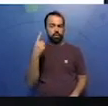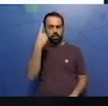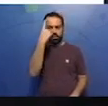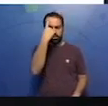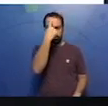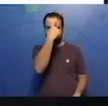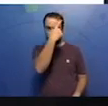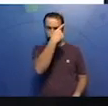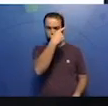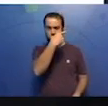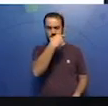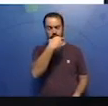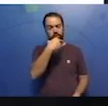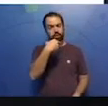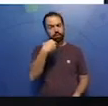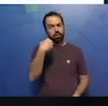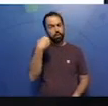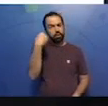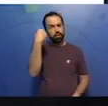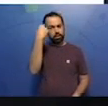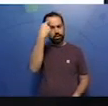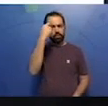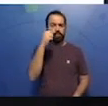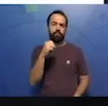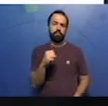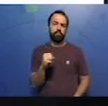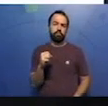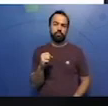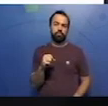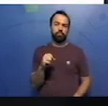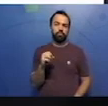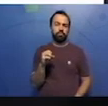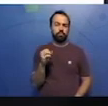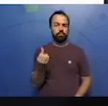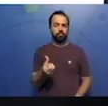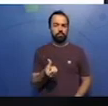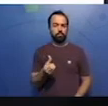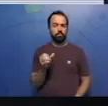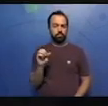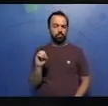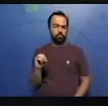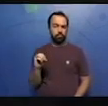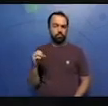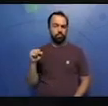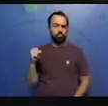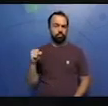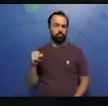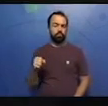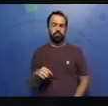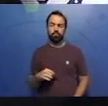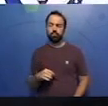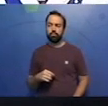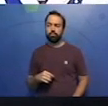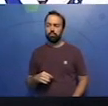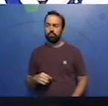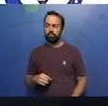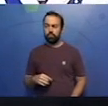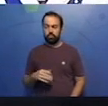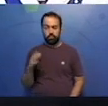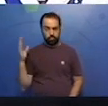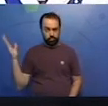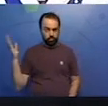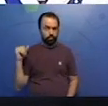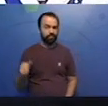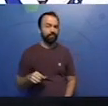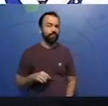relógio, ele percorre 60 segundos. Estão acompanhando a leitura com a professora? Então vamos